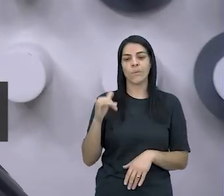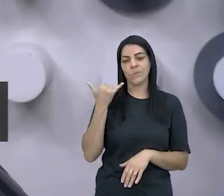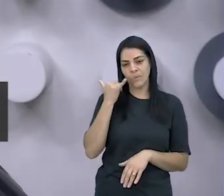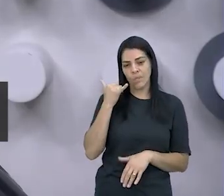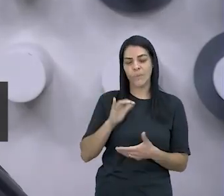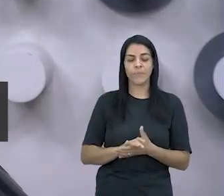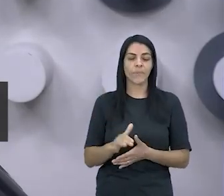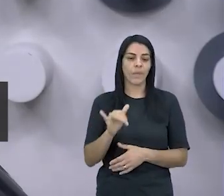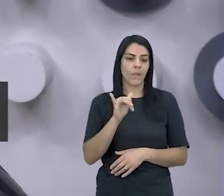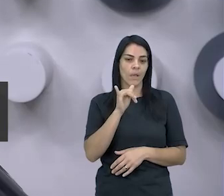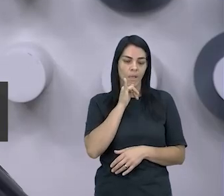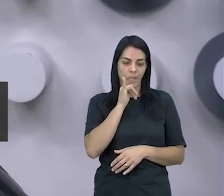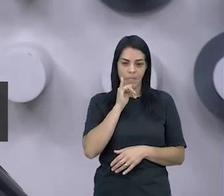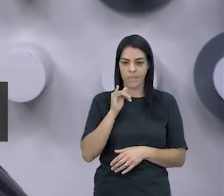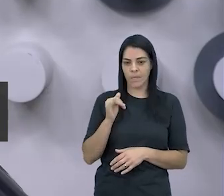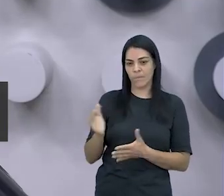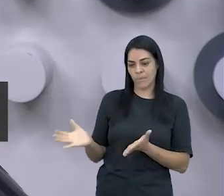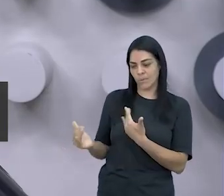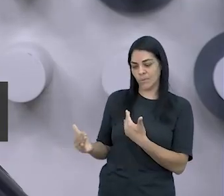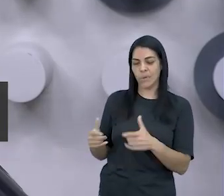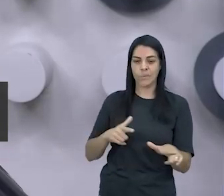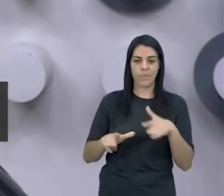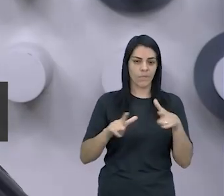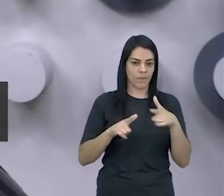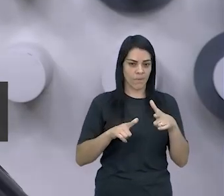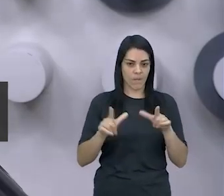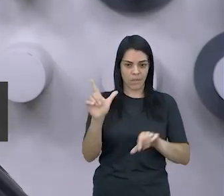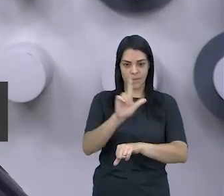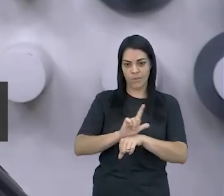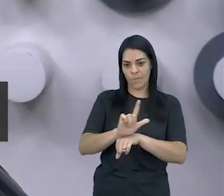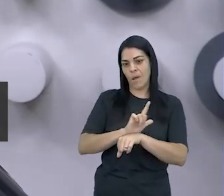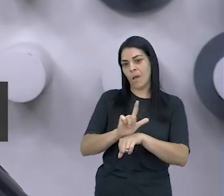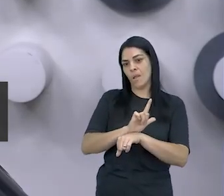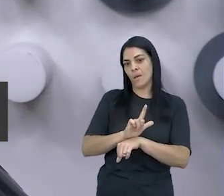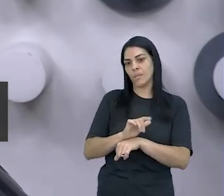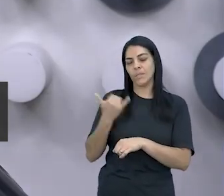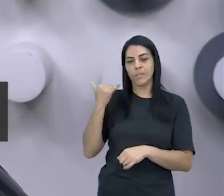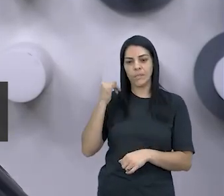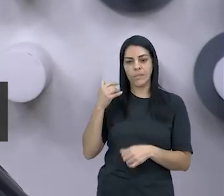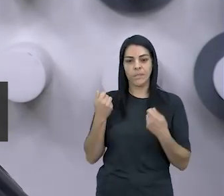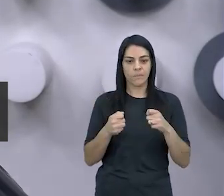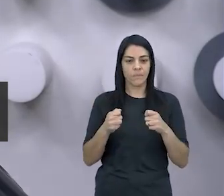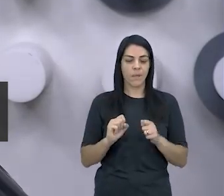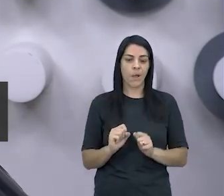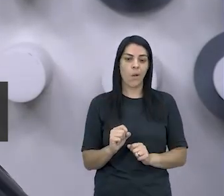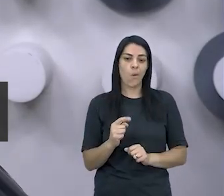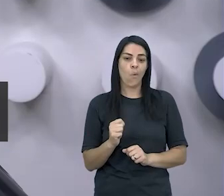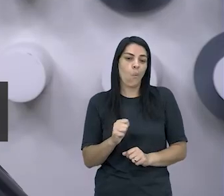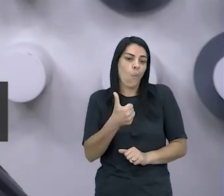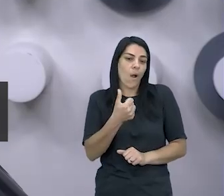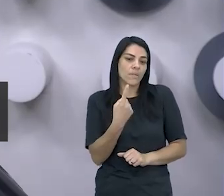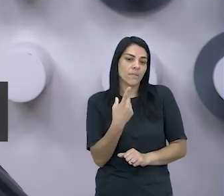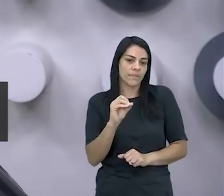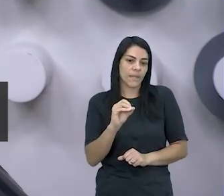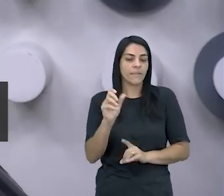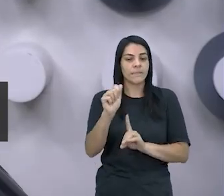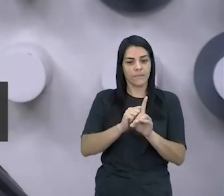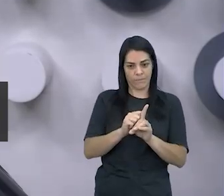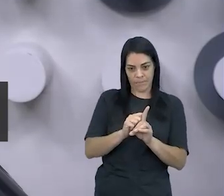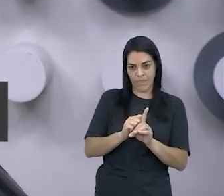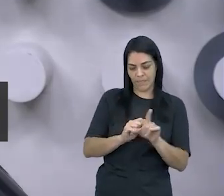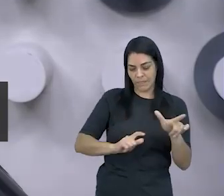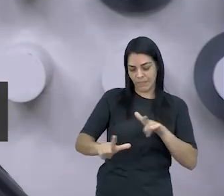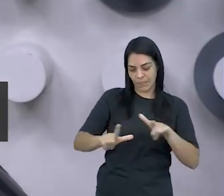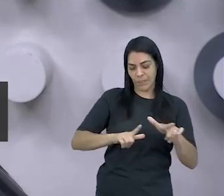jovem trabalhando numa loja de celular que ele precisa minimamente quase de 10 meses de trabalho dele para comprar